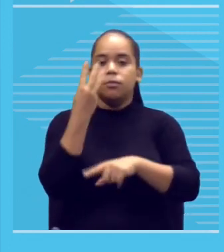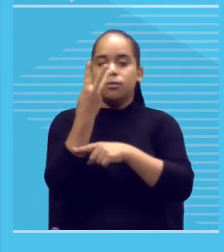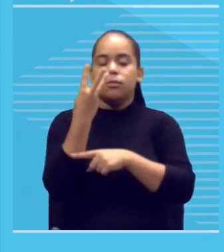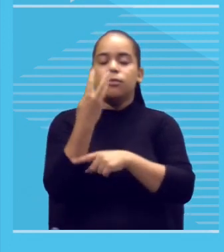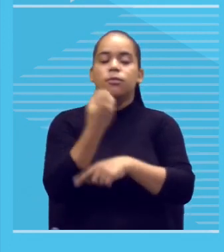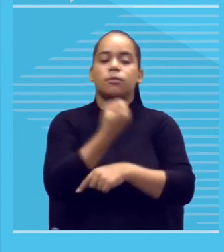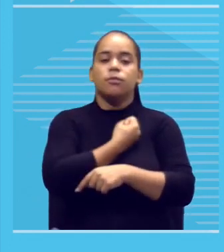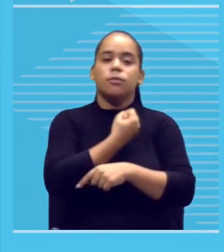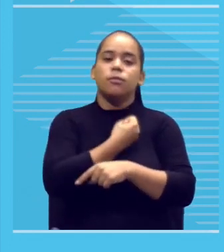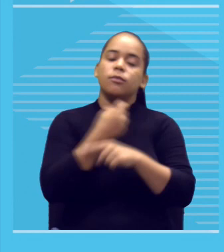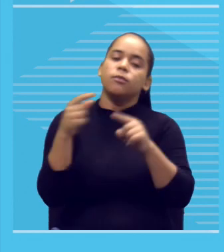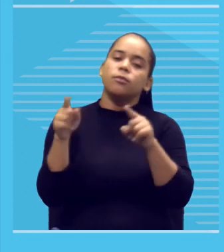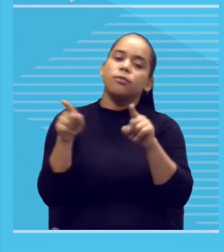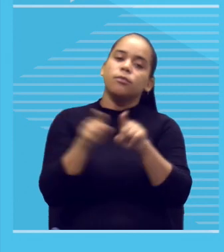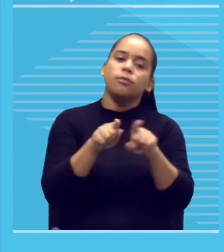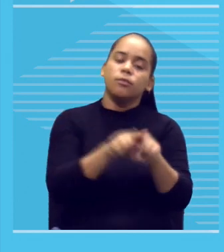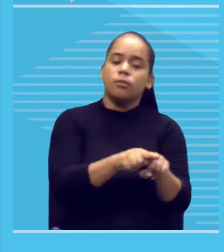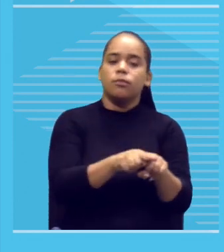números consecutivos